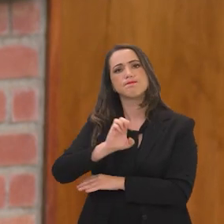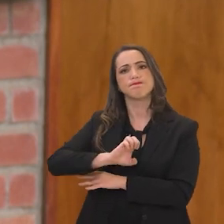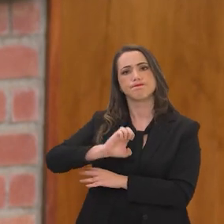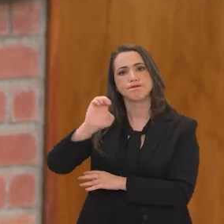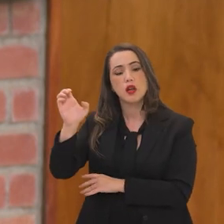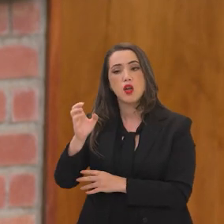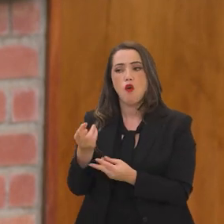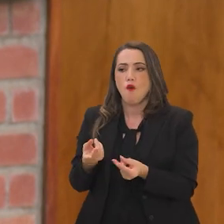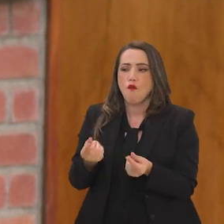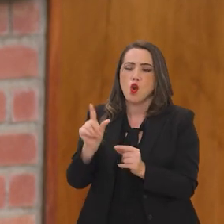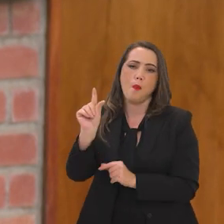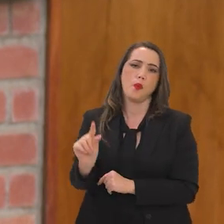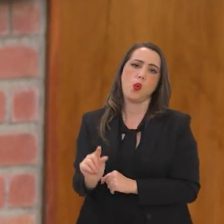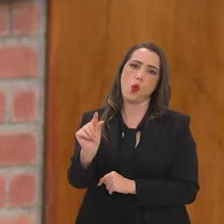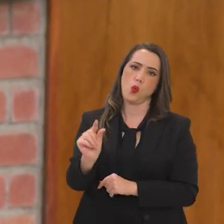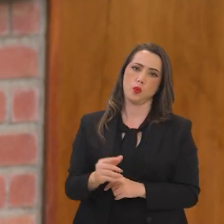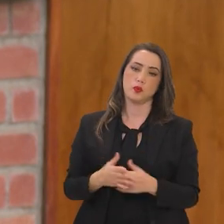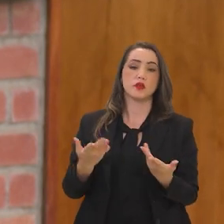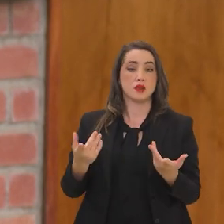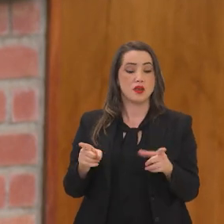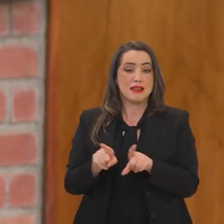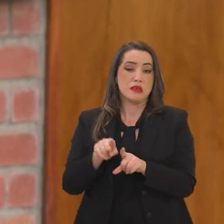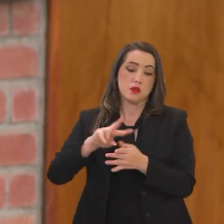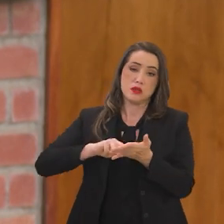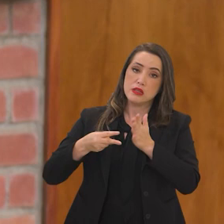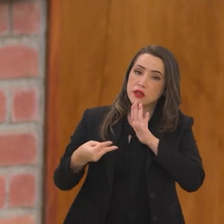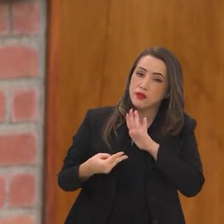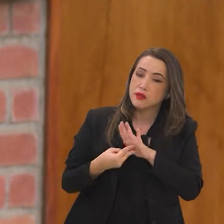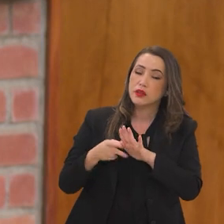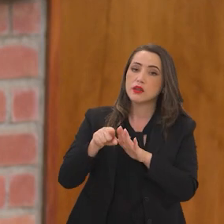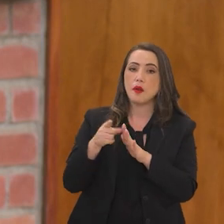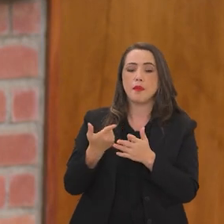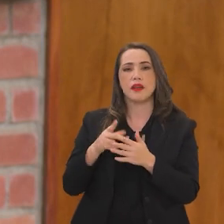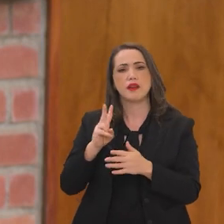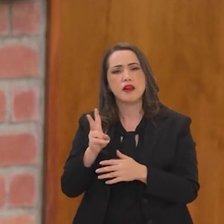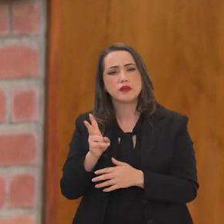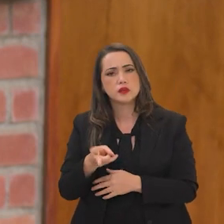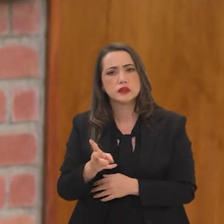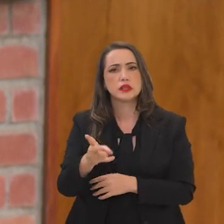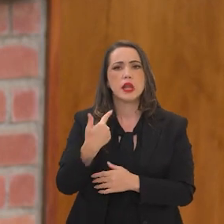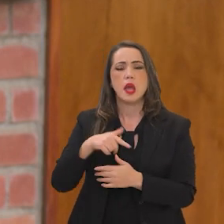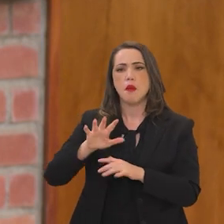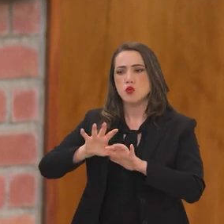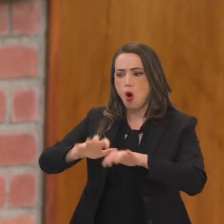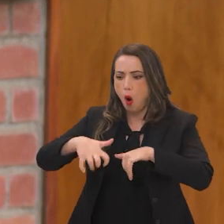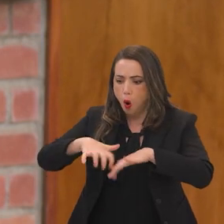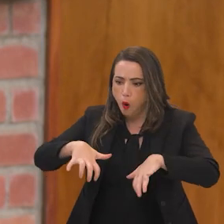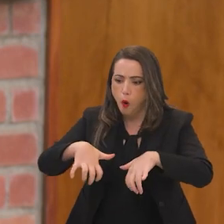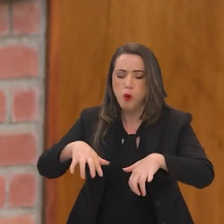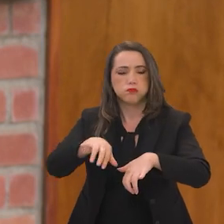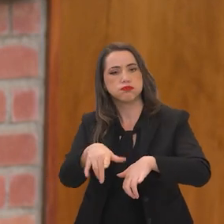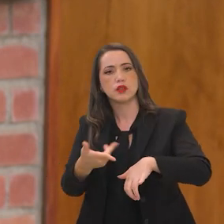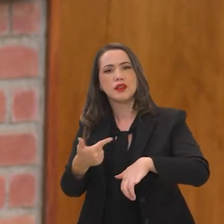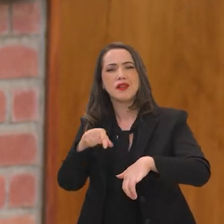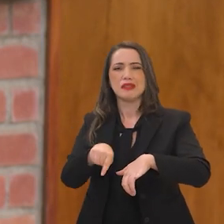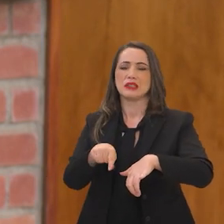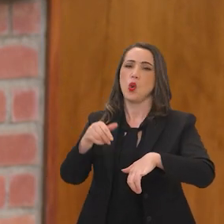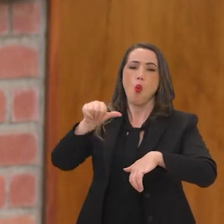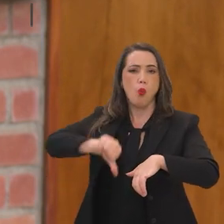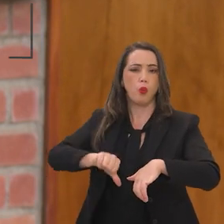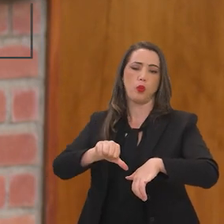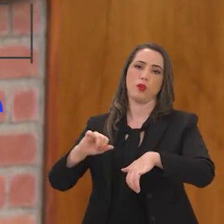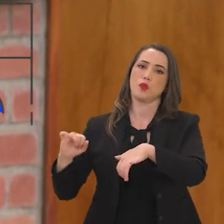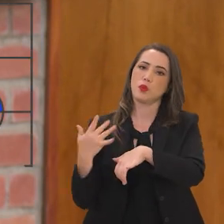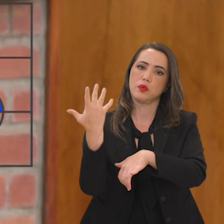valor agregado E isso também resulta nesse processo de exploração muitas vezes predatória impactos muito grandes para o meio ambiente